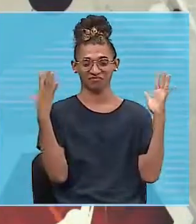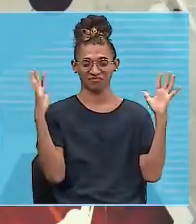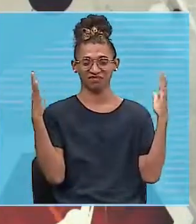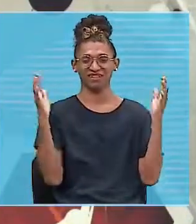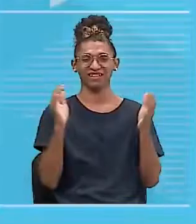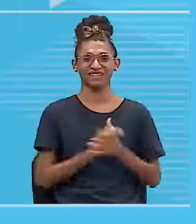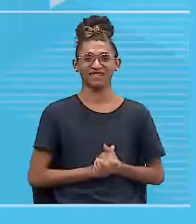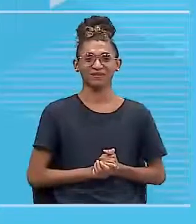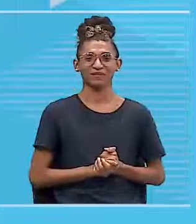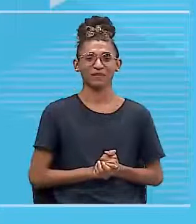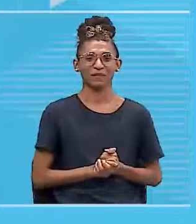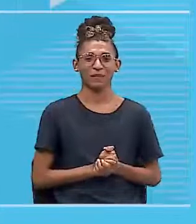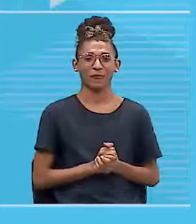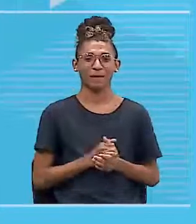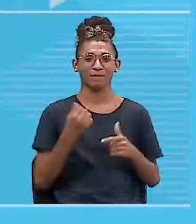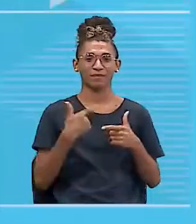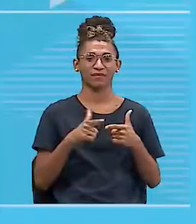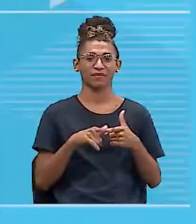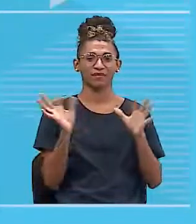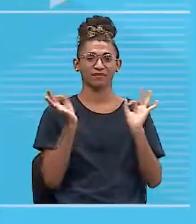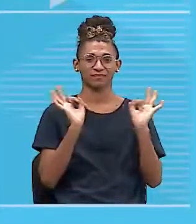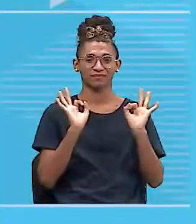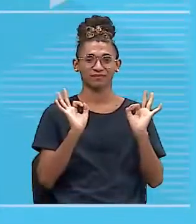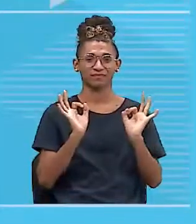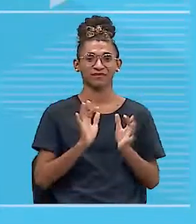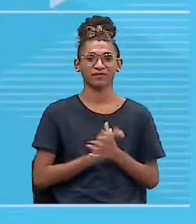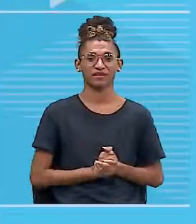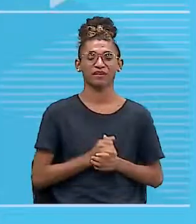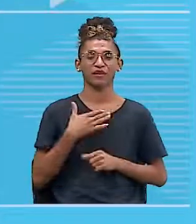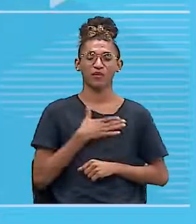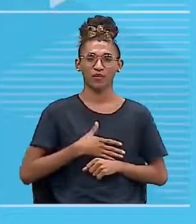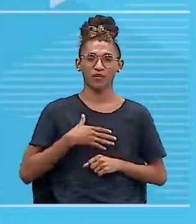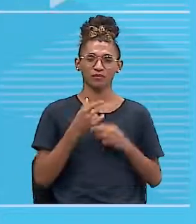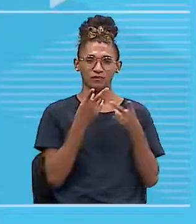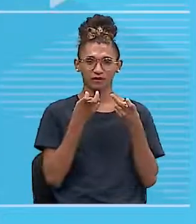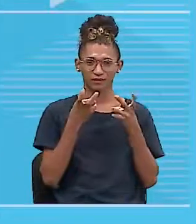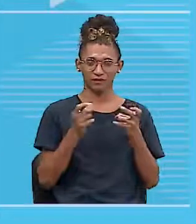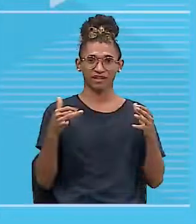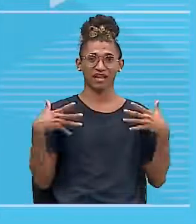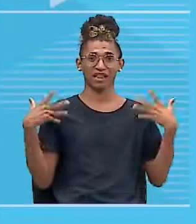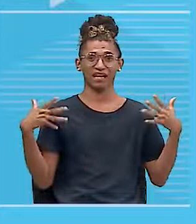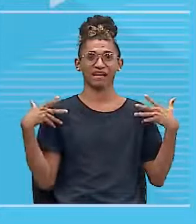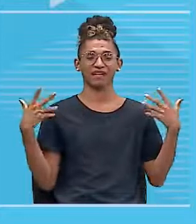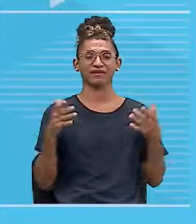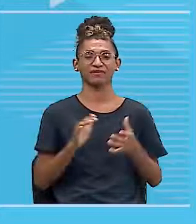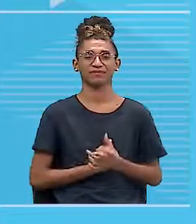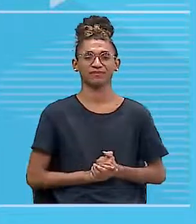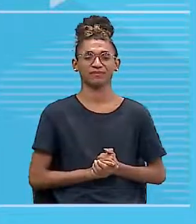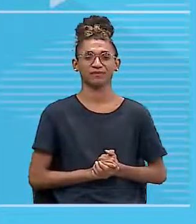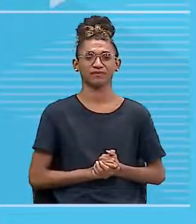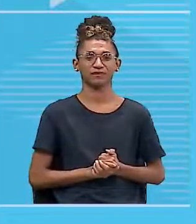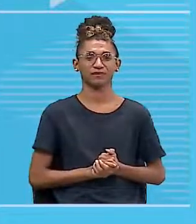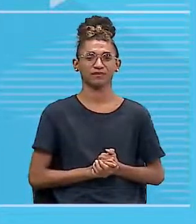não é problema eu gosto de ver assim animação alegria crianças lindas vamos embora